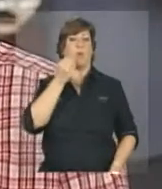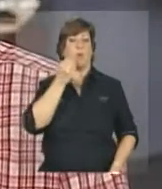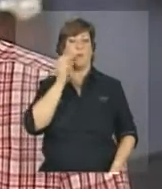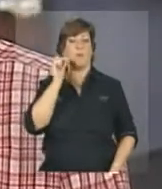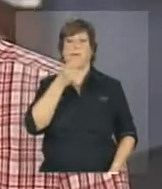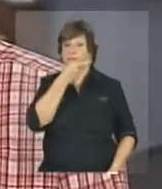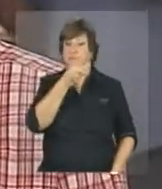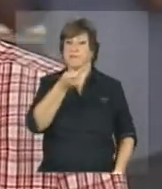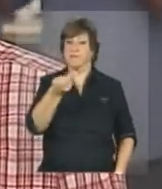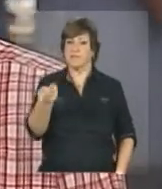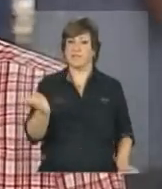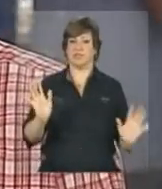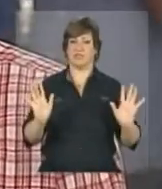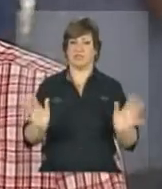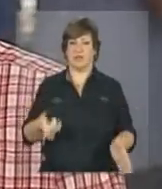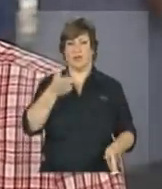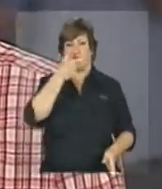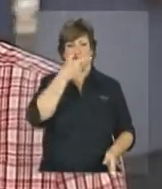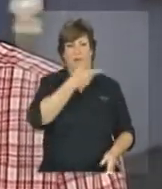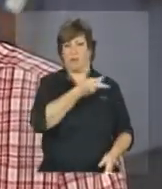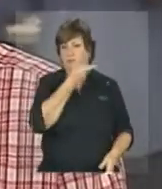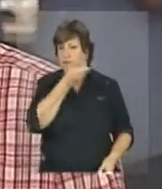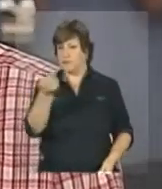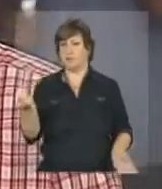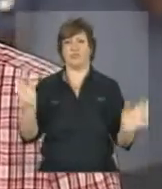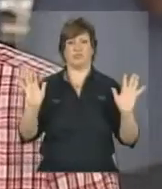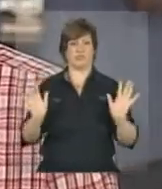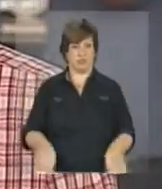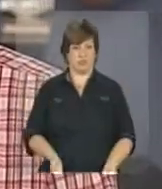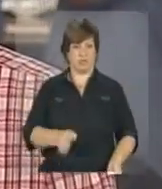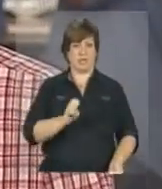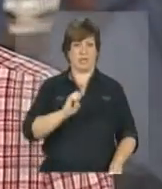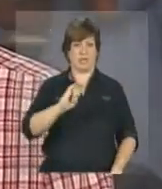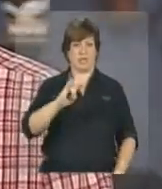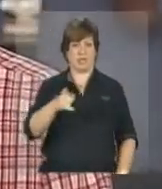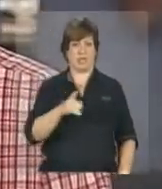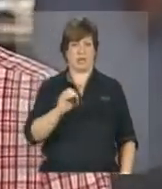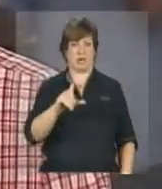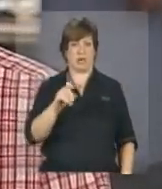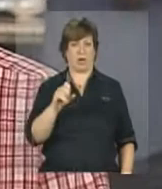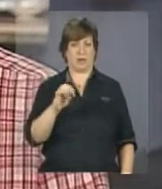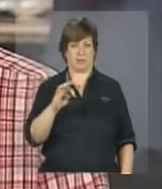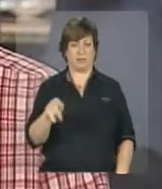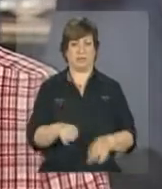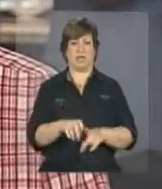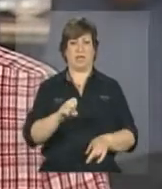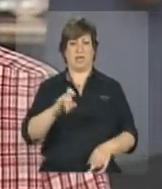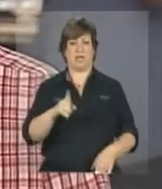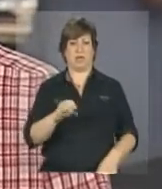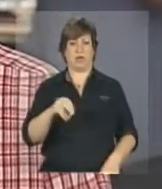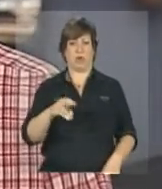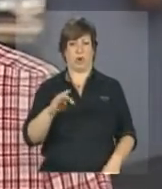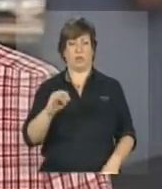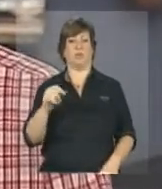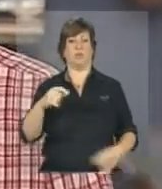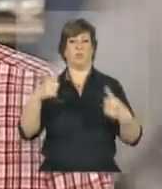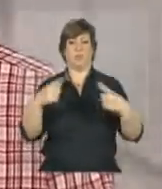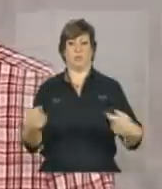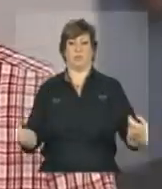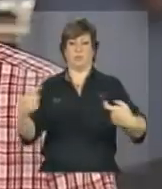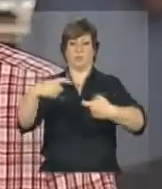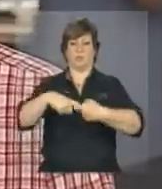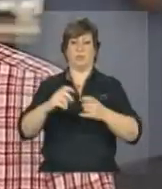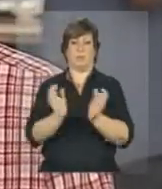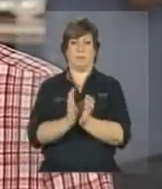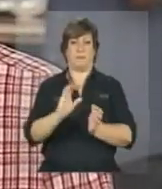visitar tanto as obras do eixo leste como do eixo norte da transposição da interligação de bacias,